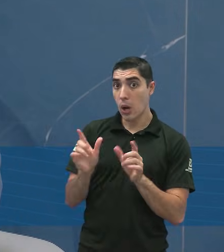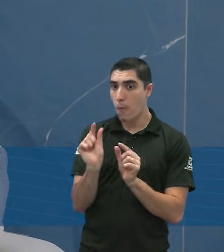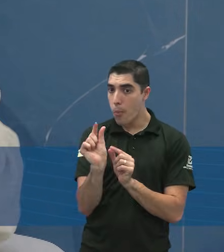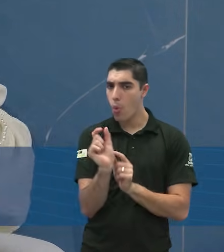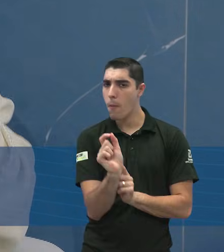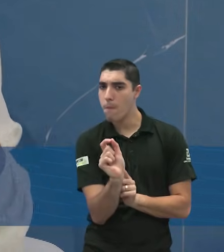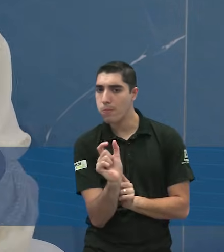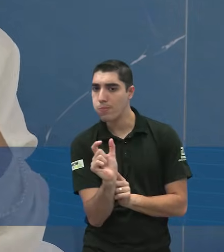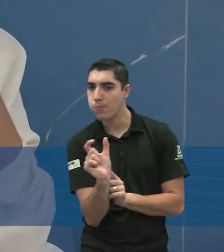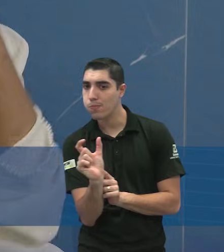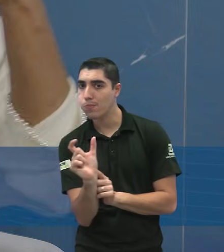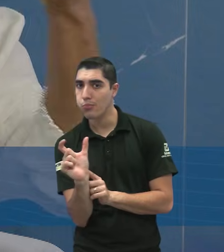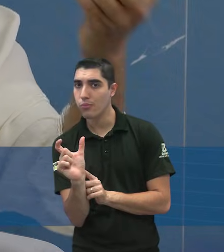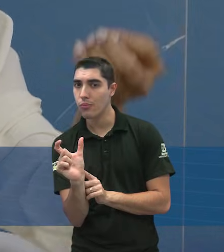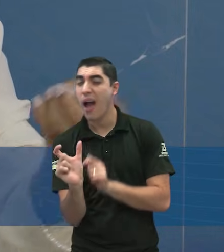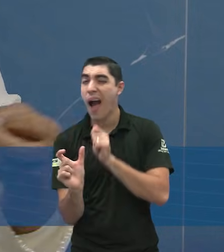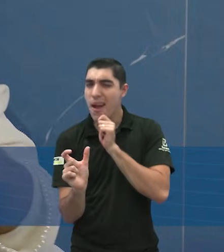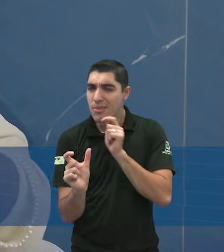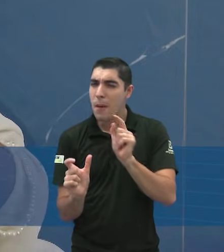tímido, mas se a gente fizermos